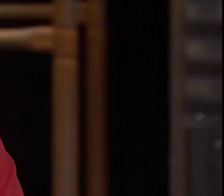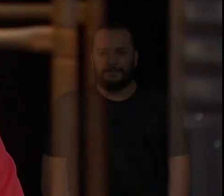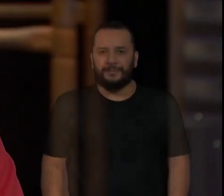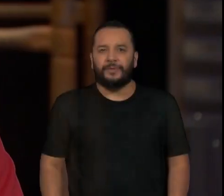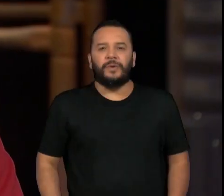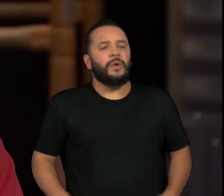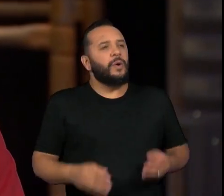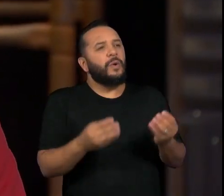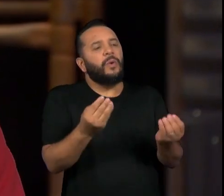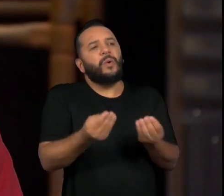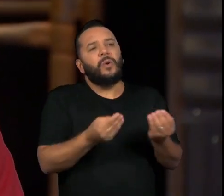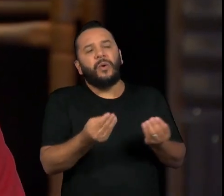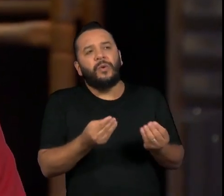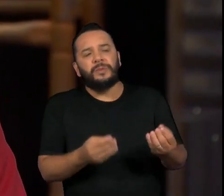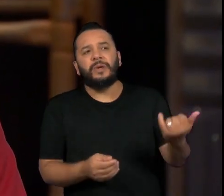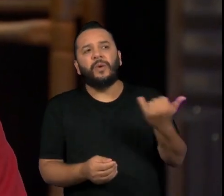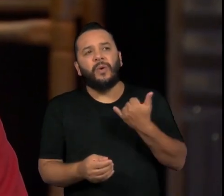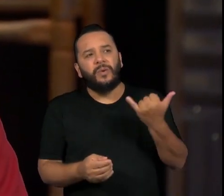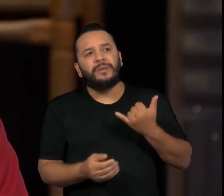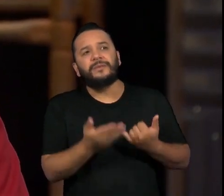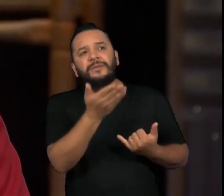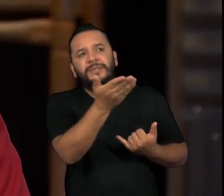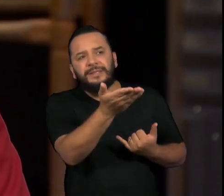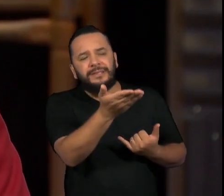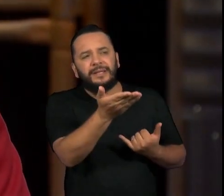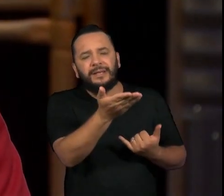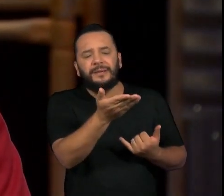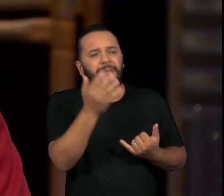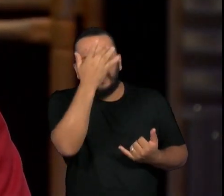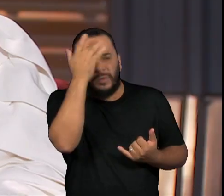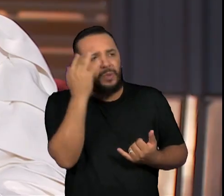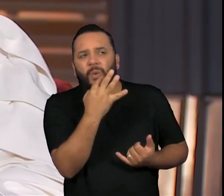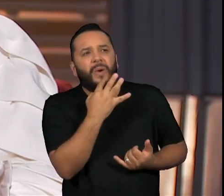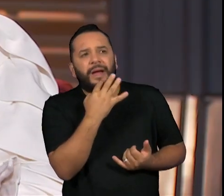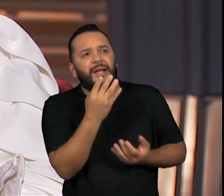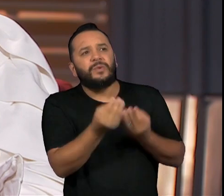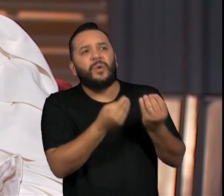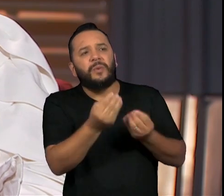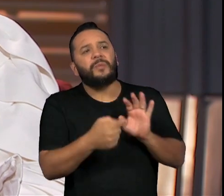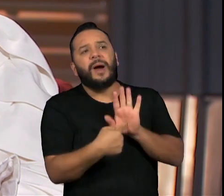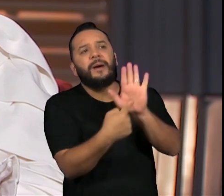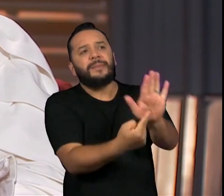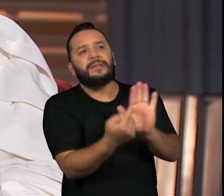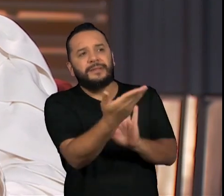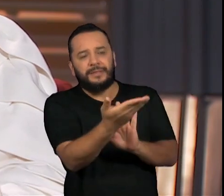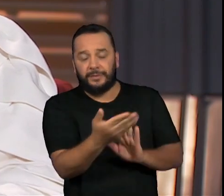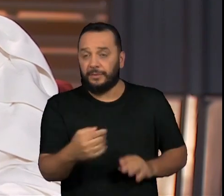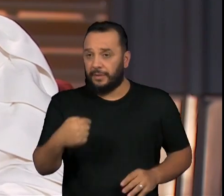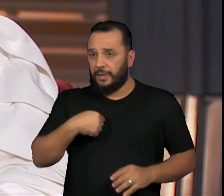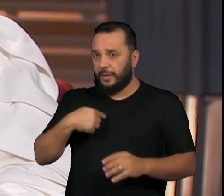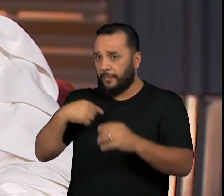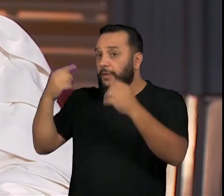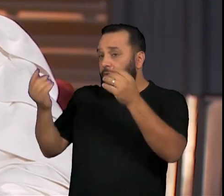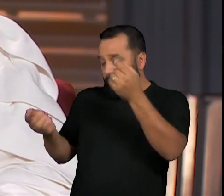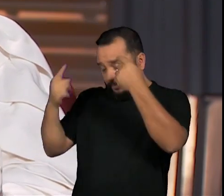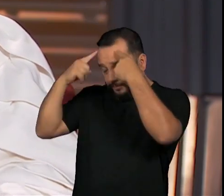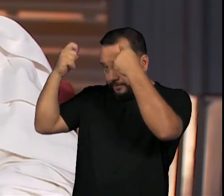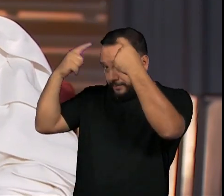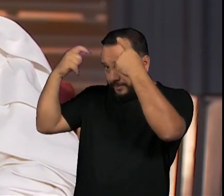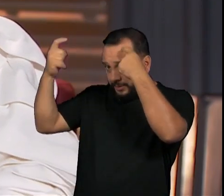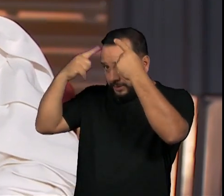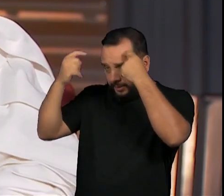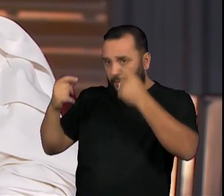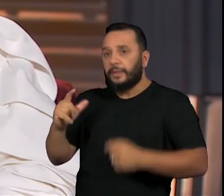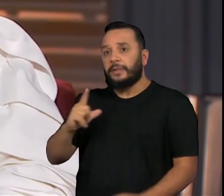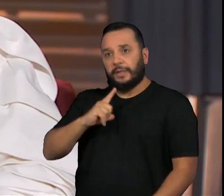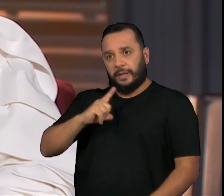Como que você conta sobre você para quem não te conhece? Primeiramente, através das minhas criações, né? É um grande